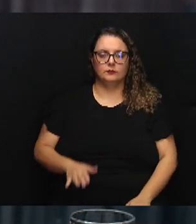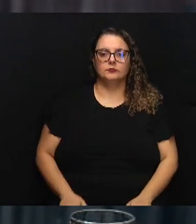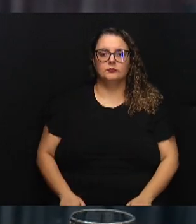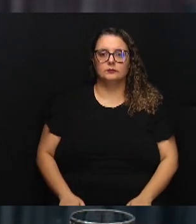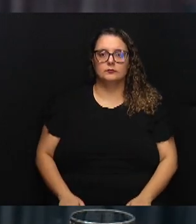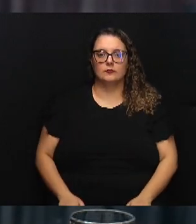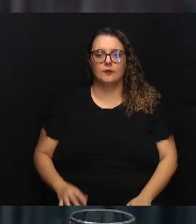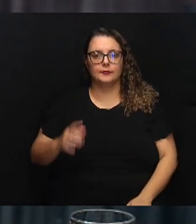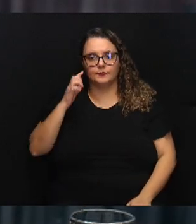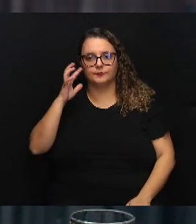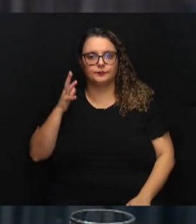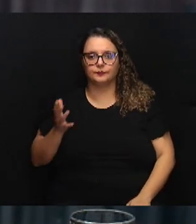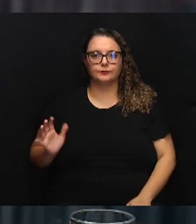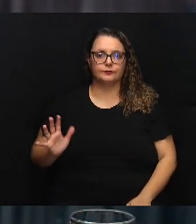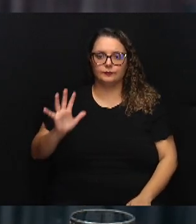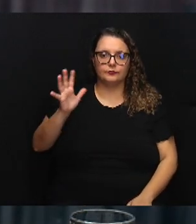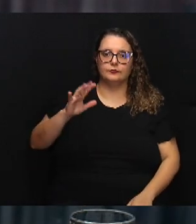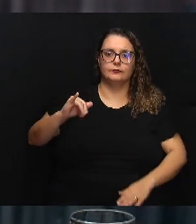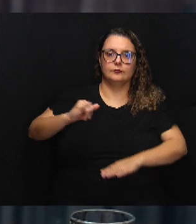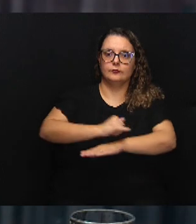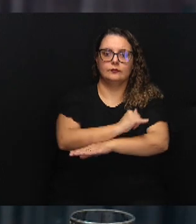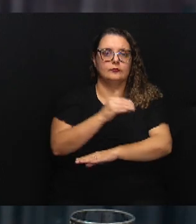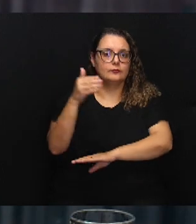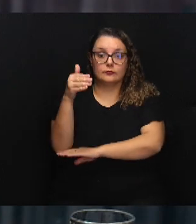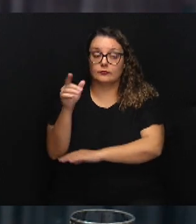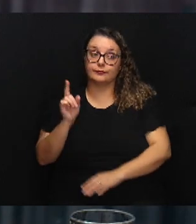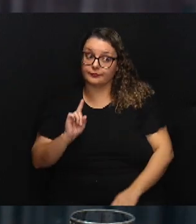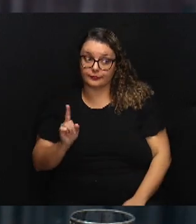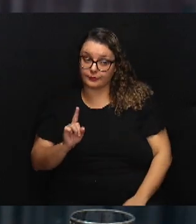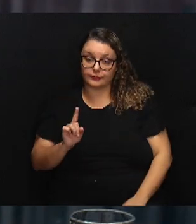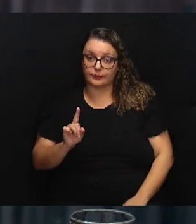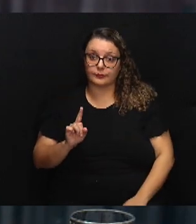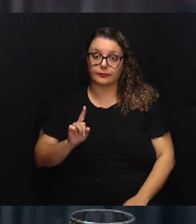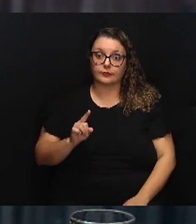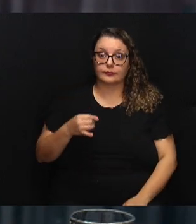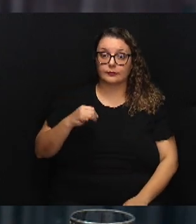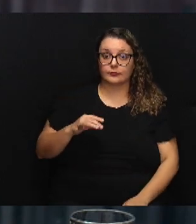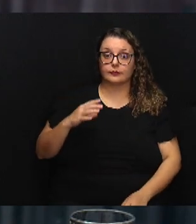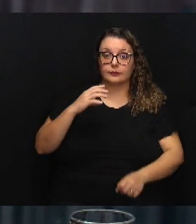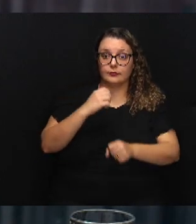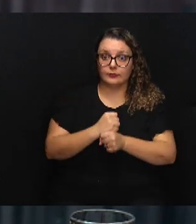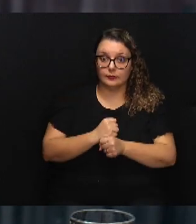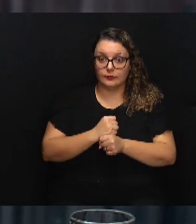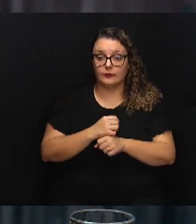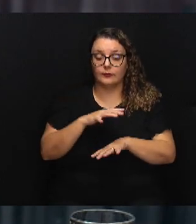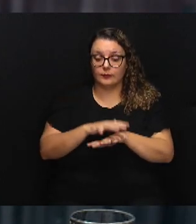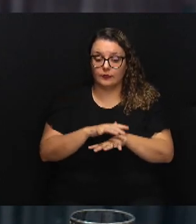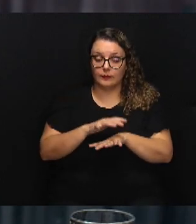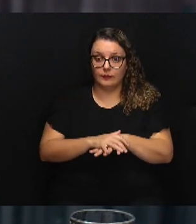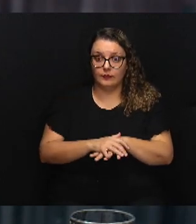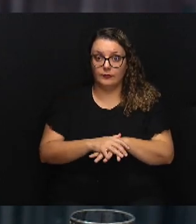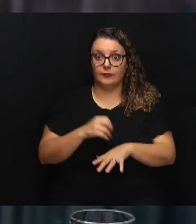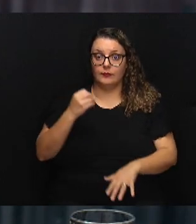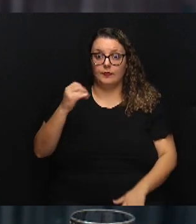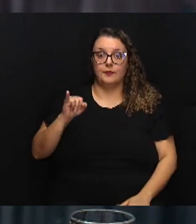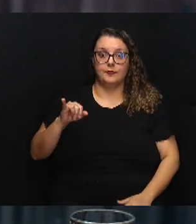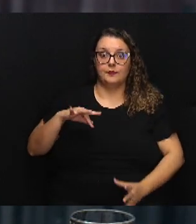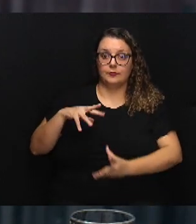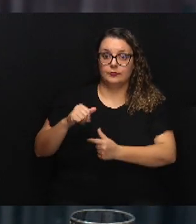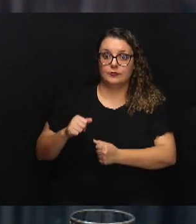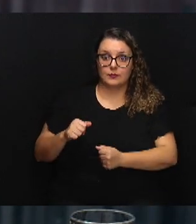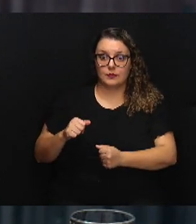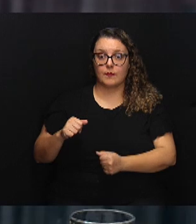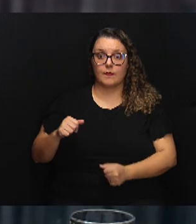mundo pensa que o mais caro é avião e hotel. Não, né? Se você contar hoje mais ou menos uma viagem internacional de